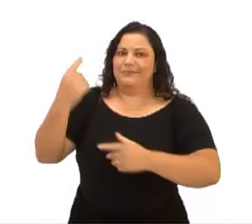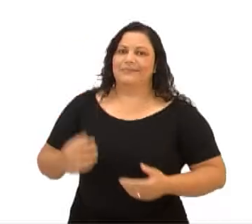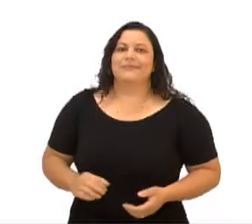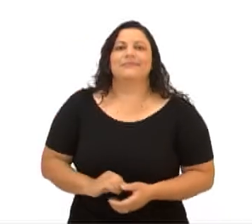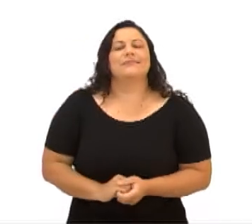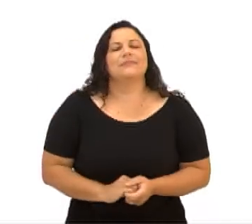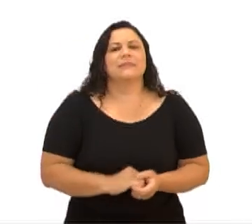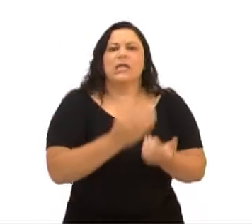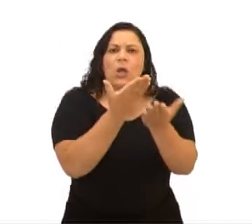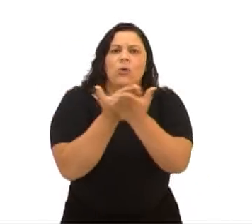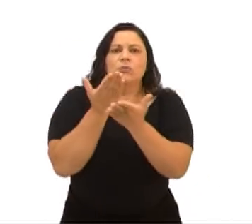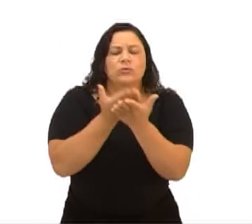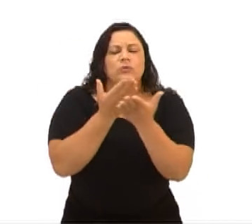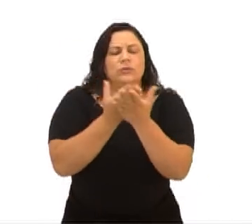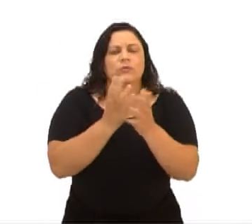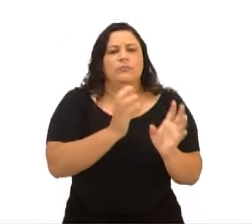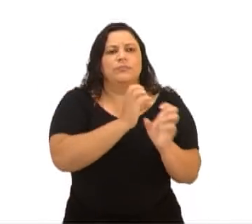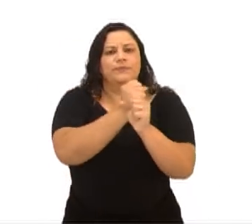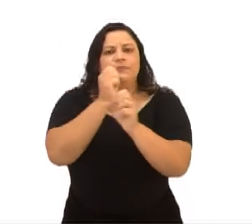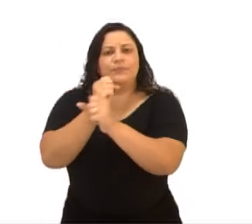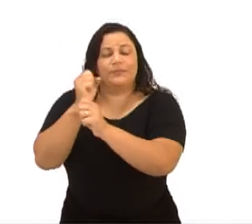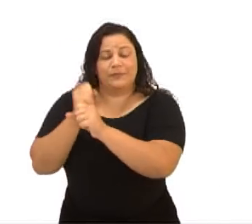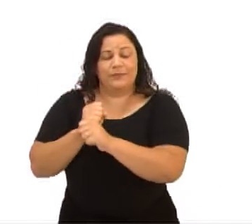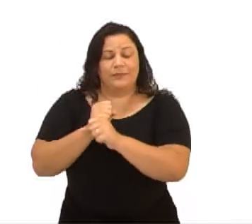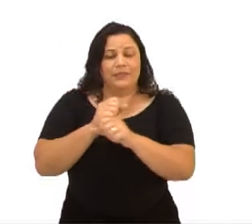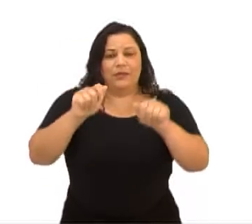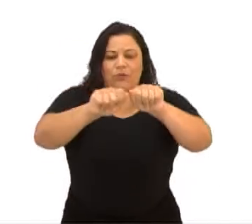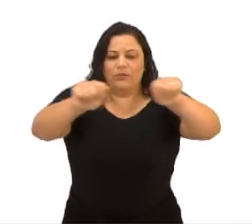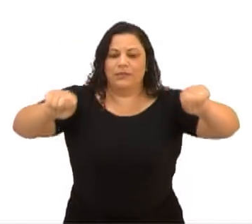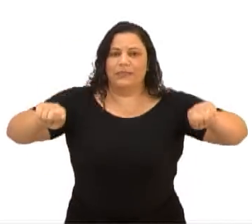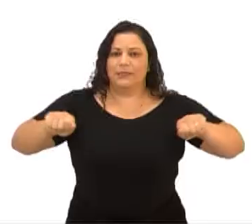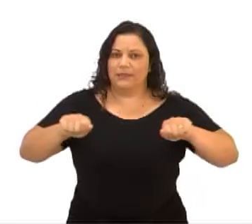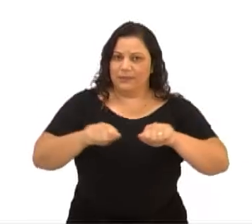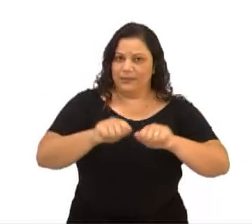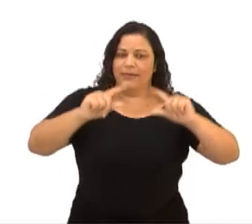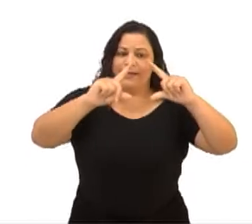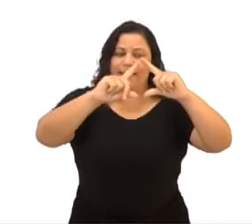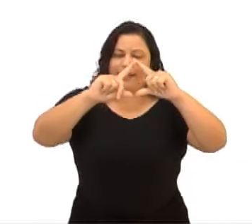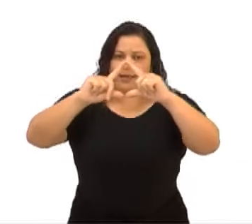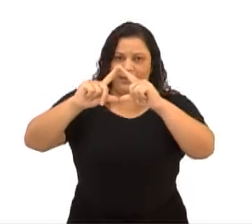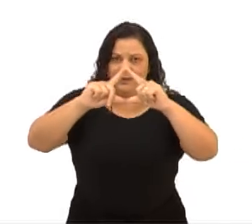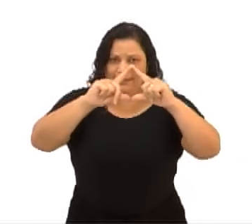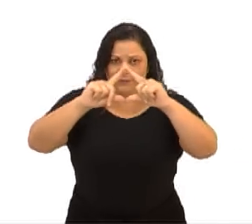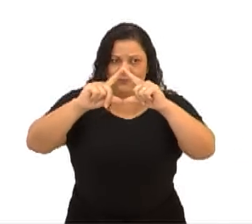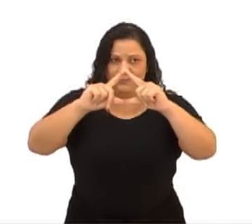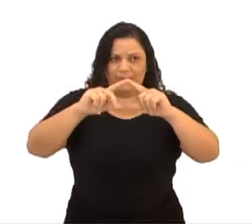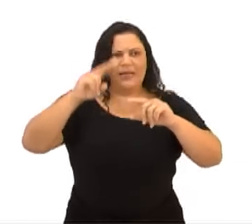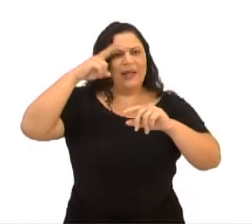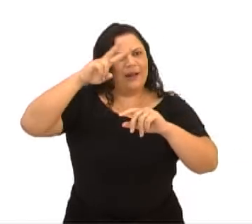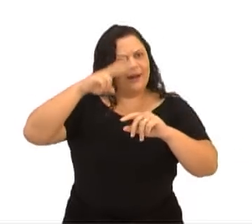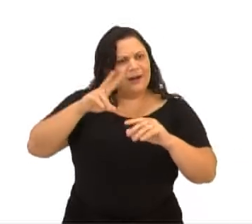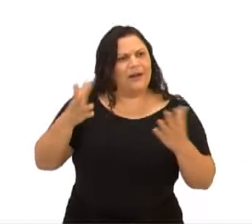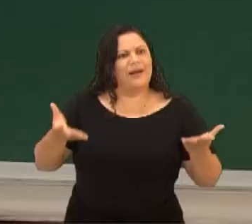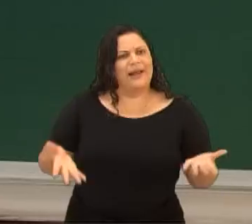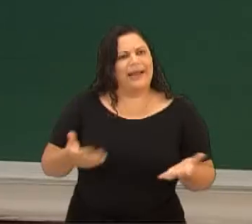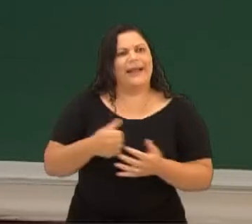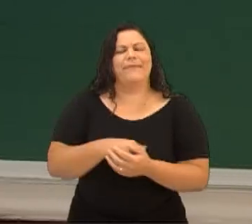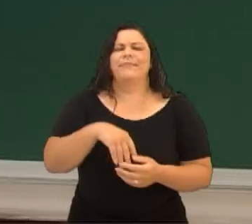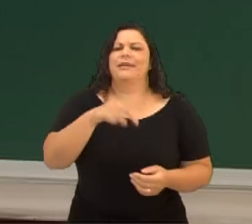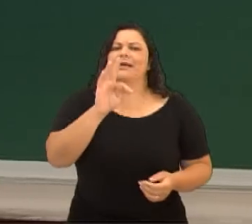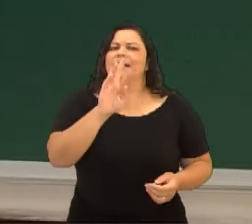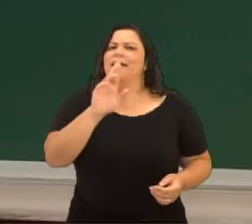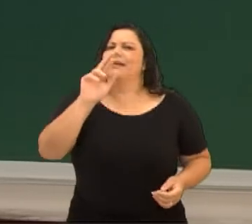nós estudamos o cálculo de área do triângulo, lembram? Lá do Tangram, calculamos, meu Deus,